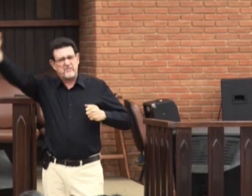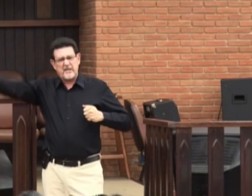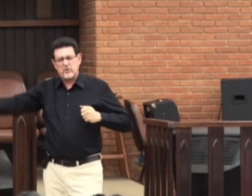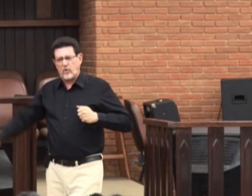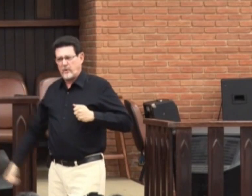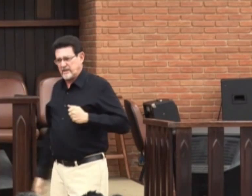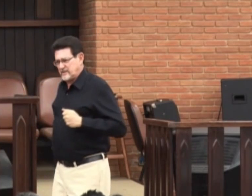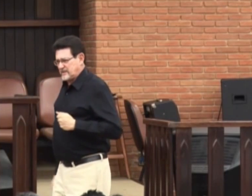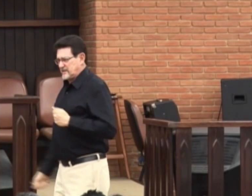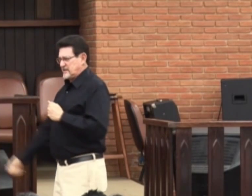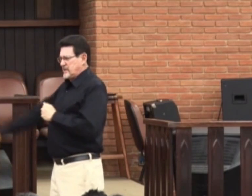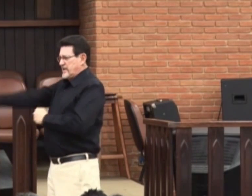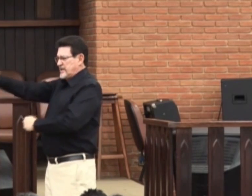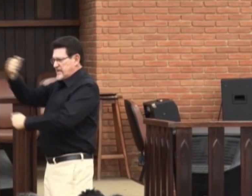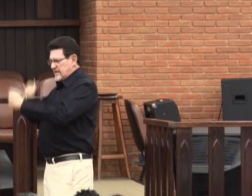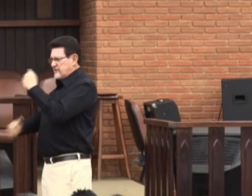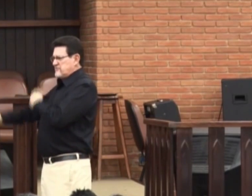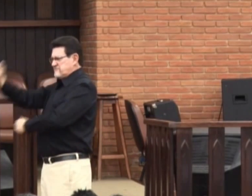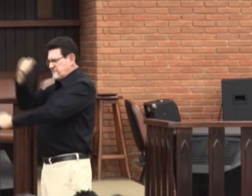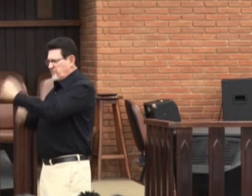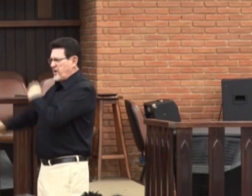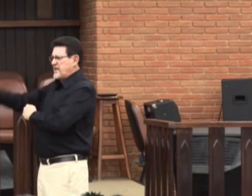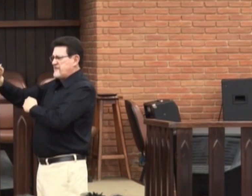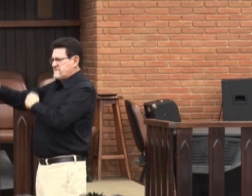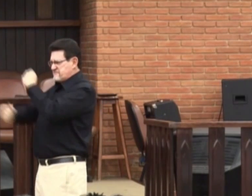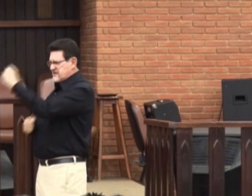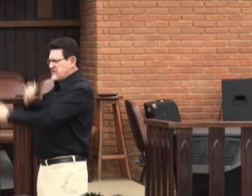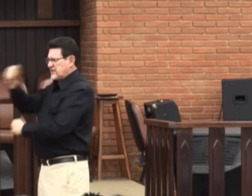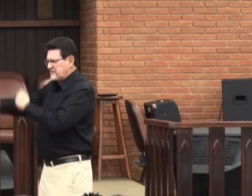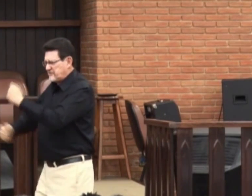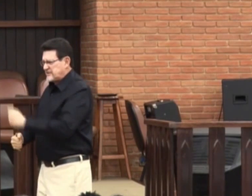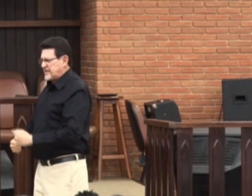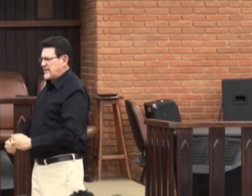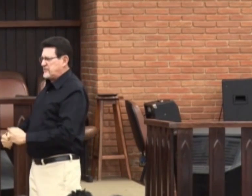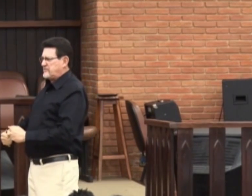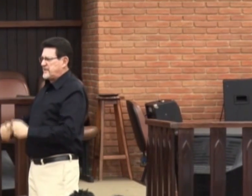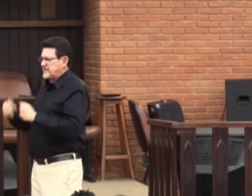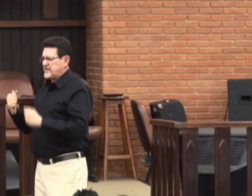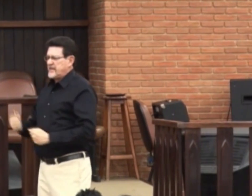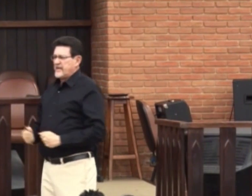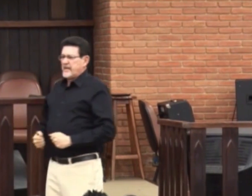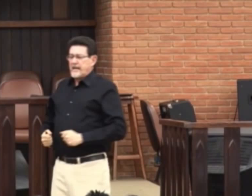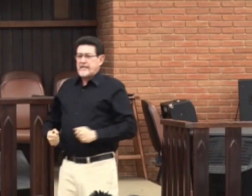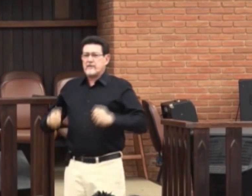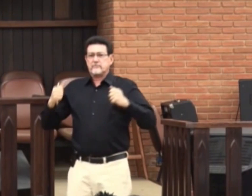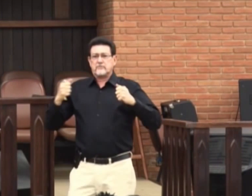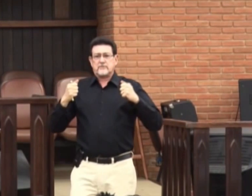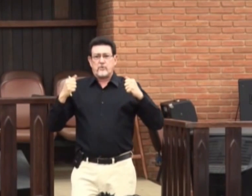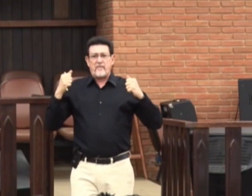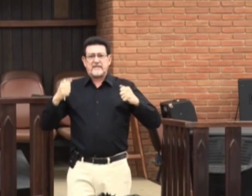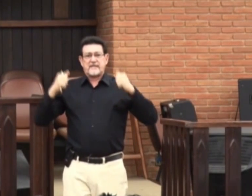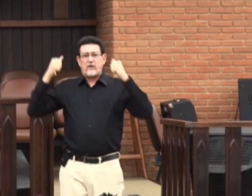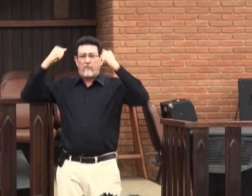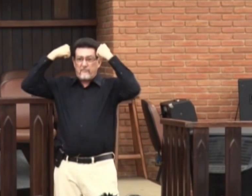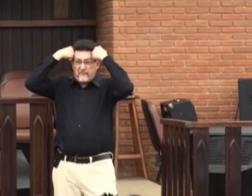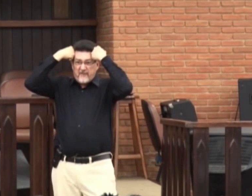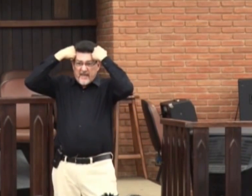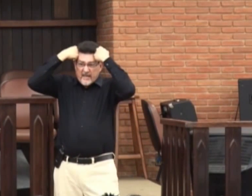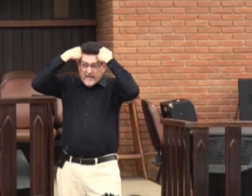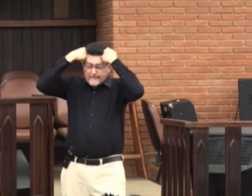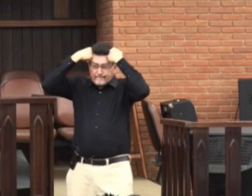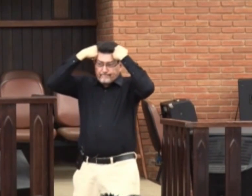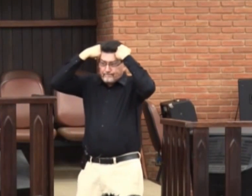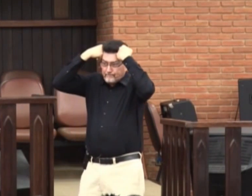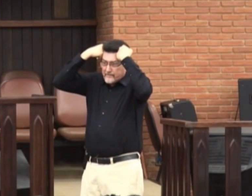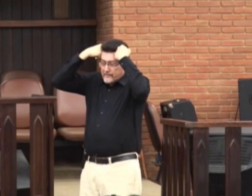em 2002, e ele não foi, agora está voltando, e eu comecei a